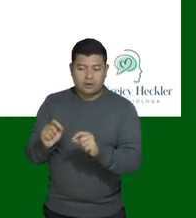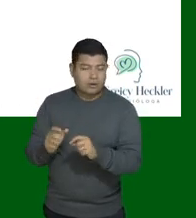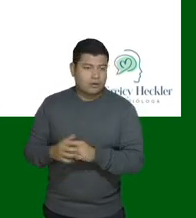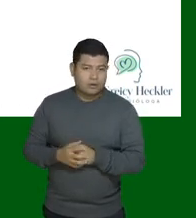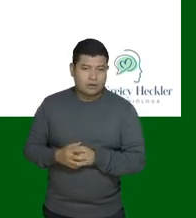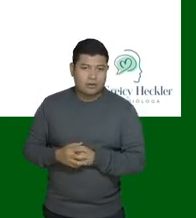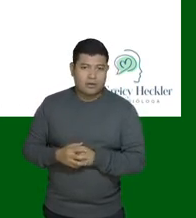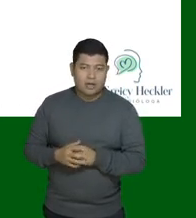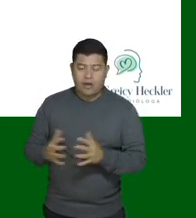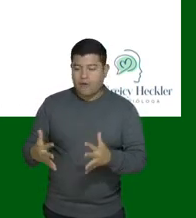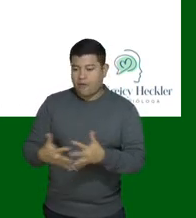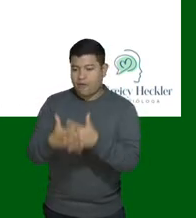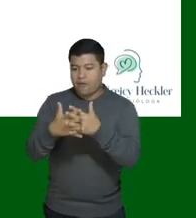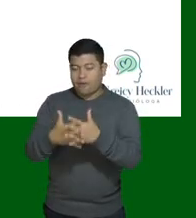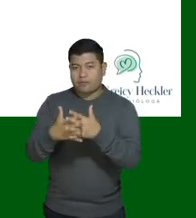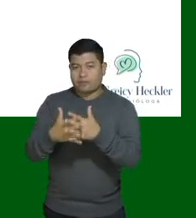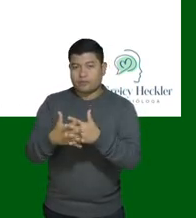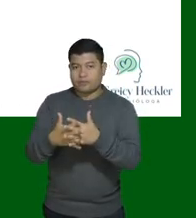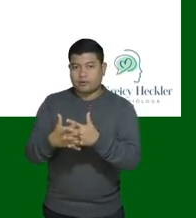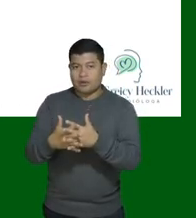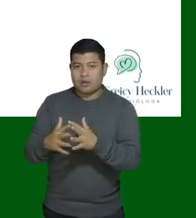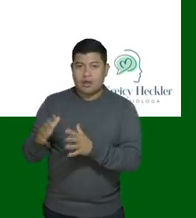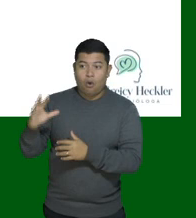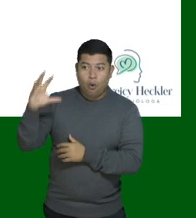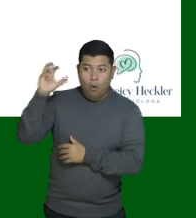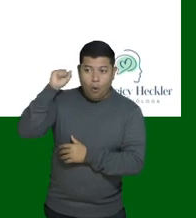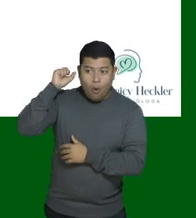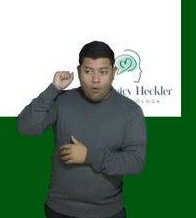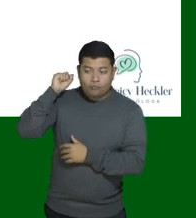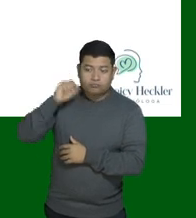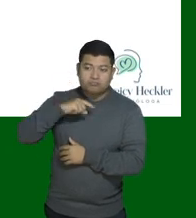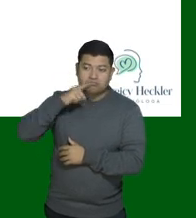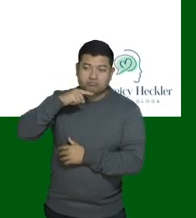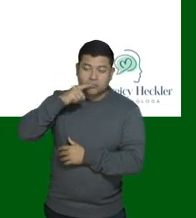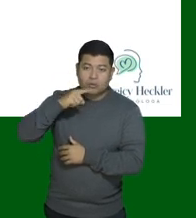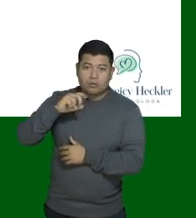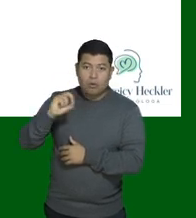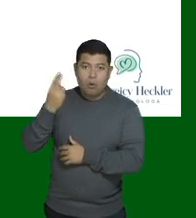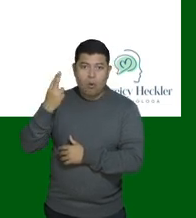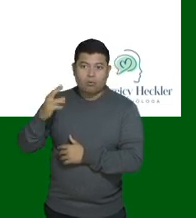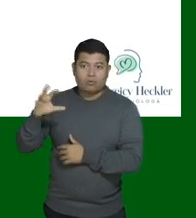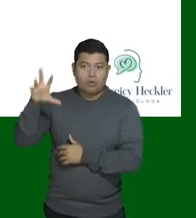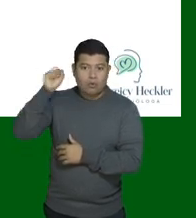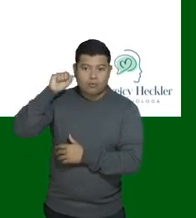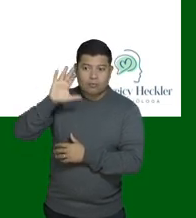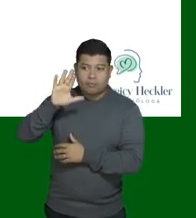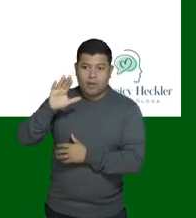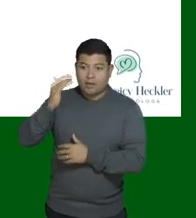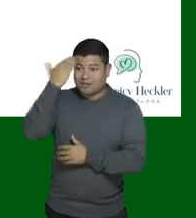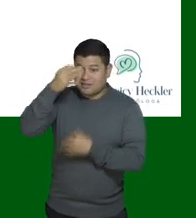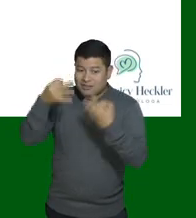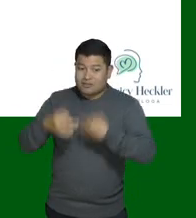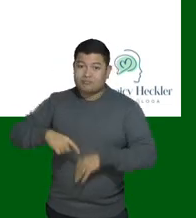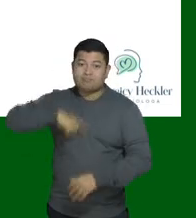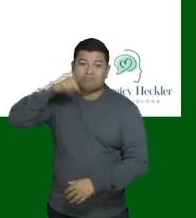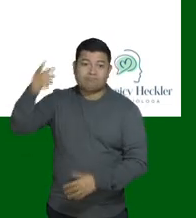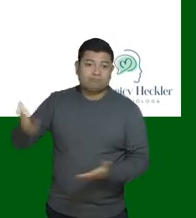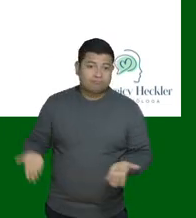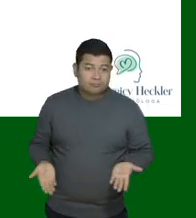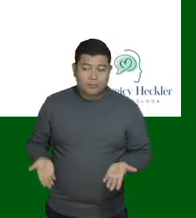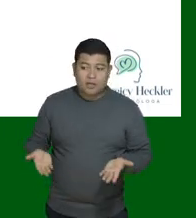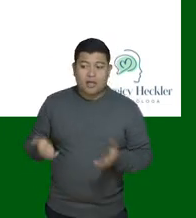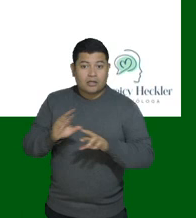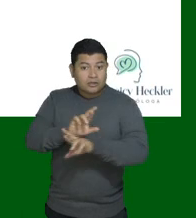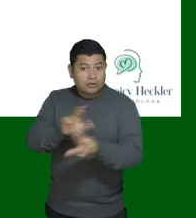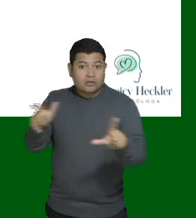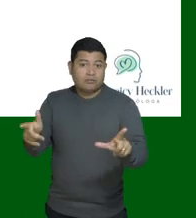é não ouvir e o que é não processar. Então, existe uma diferença muito grande entre